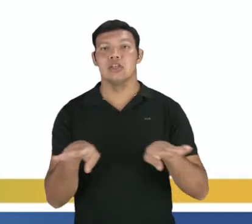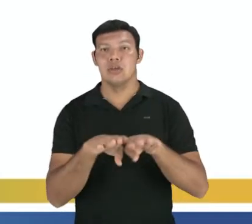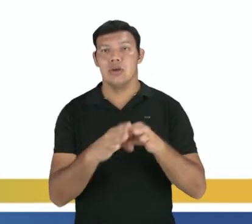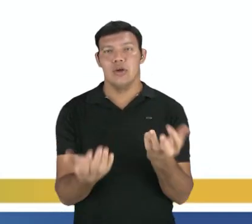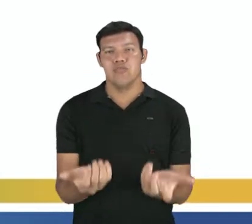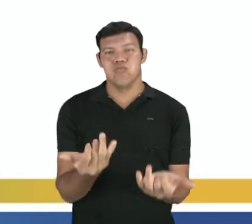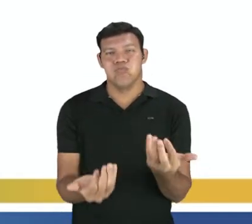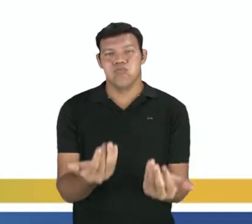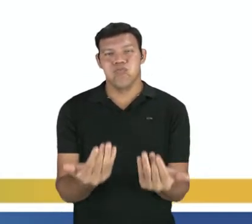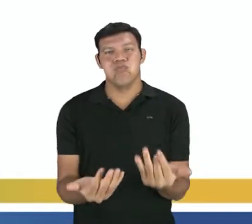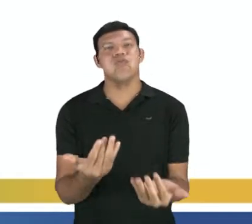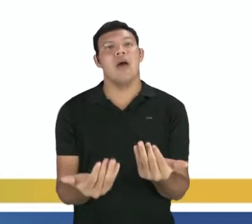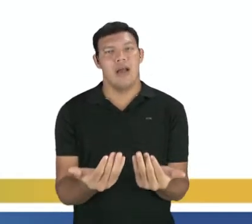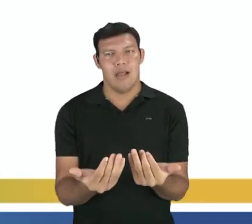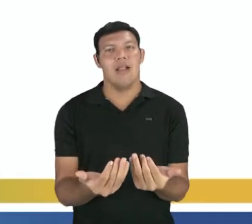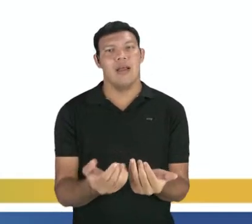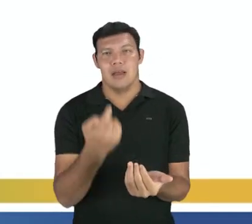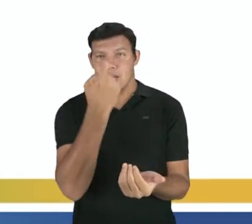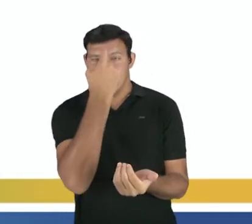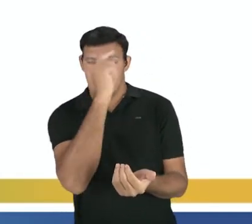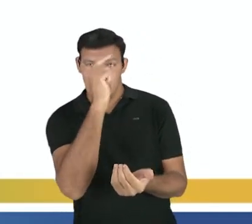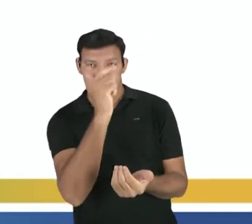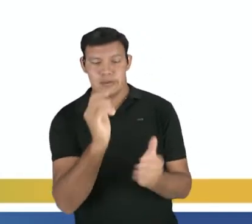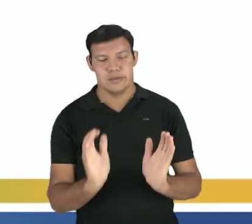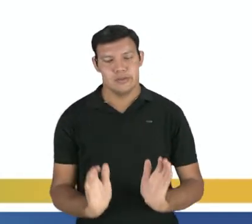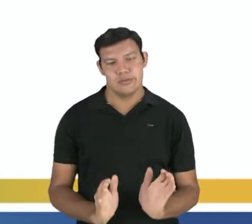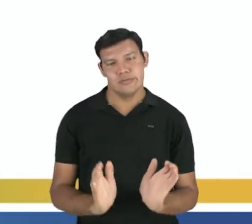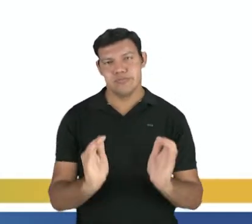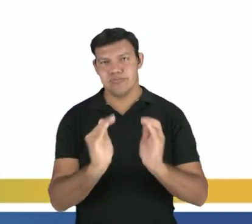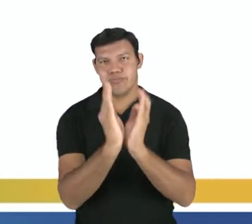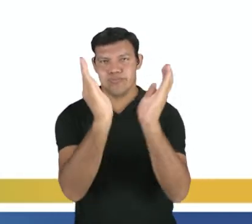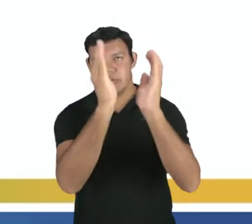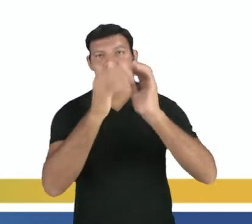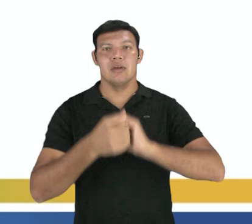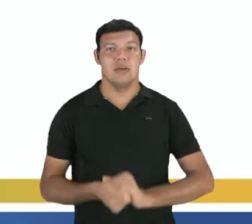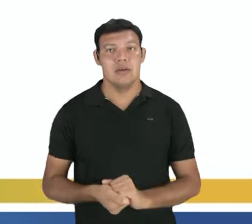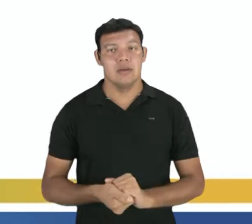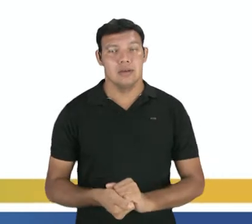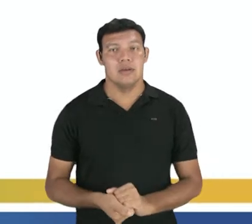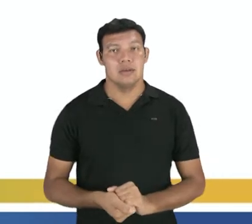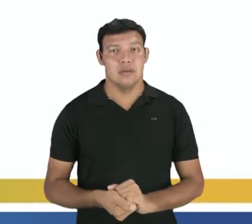fogo, né, para produzir os primeiros vasos e potes cerâmicos. Esses